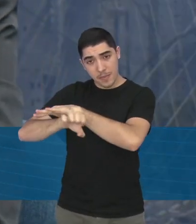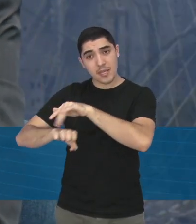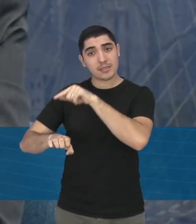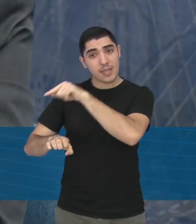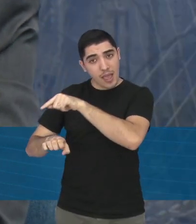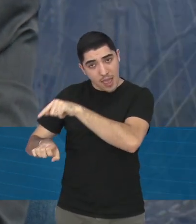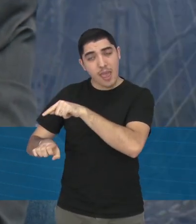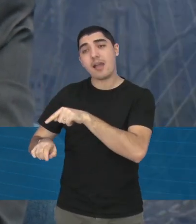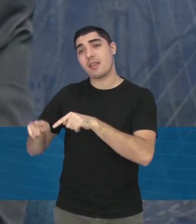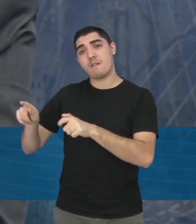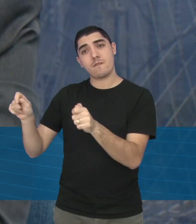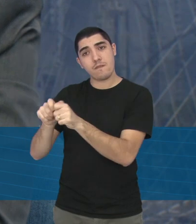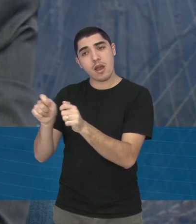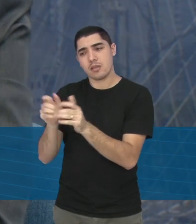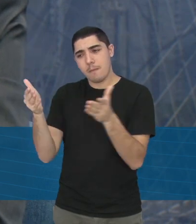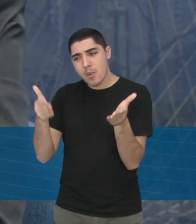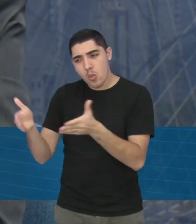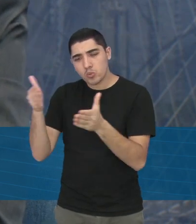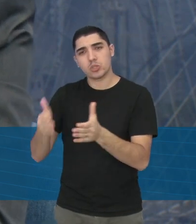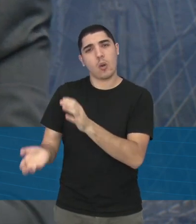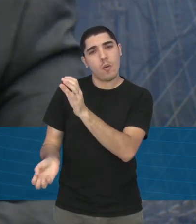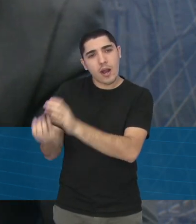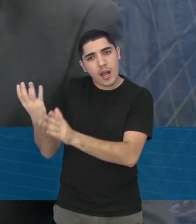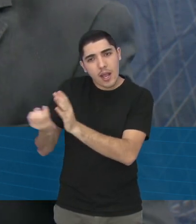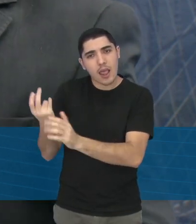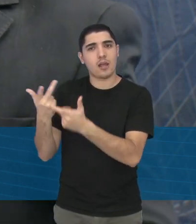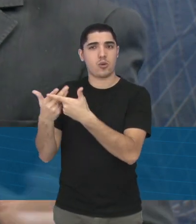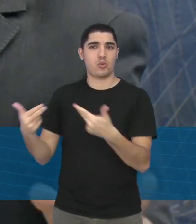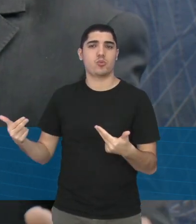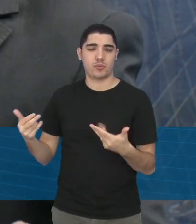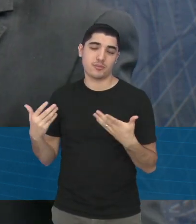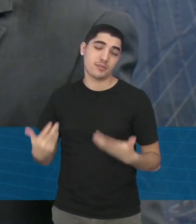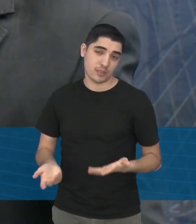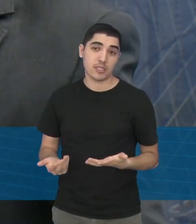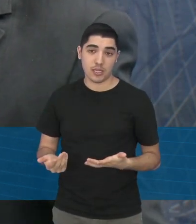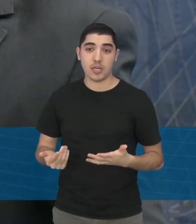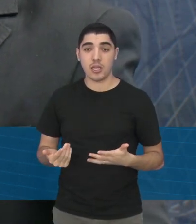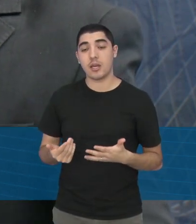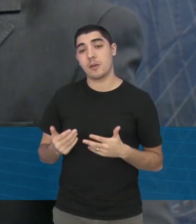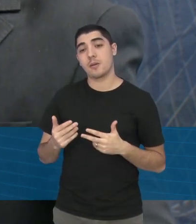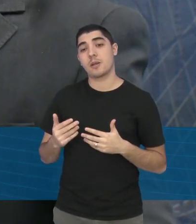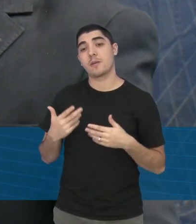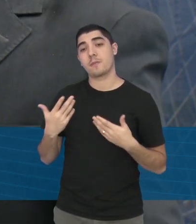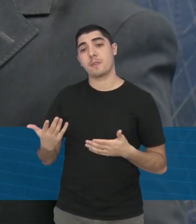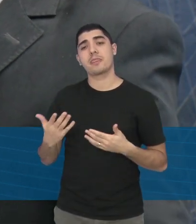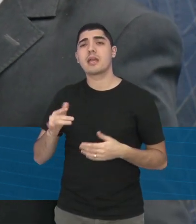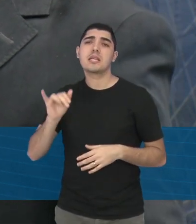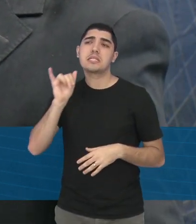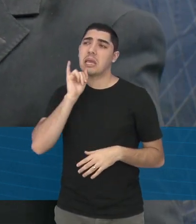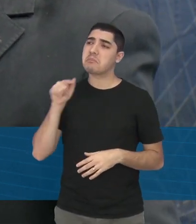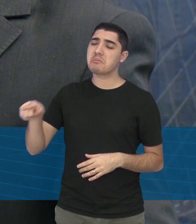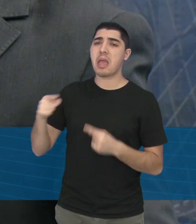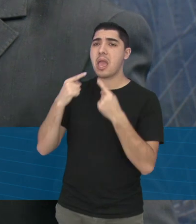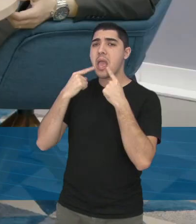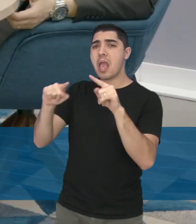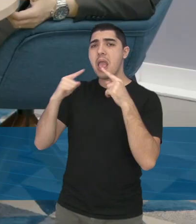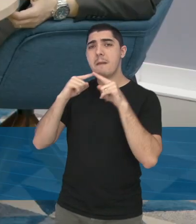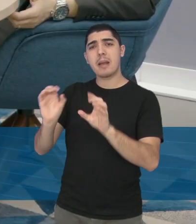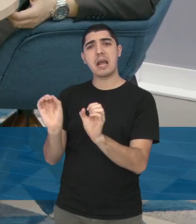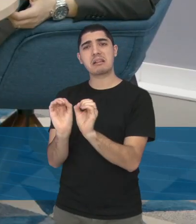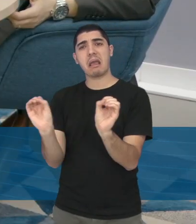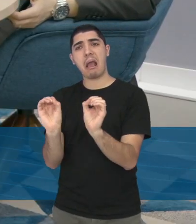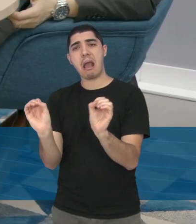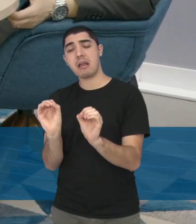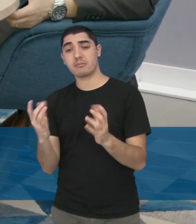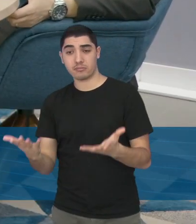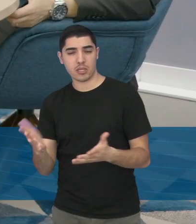verdadeiramente players, da relação de produção e relação de consumo. Então, houve essa adequação, tá? Não vi reclamação, tá?